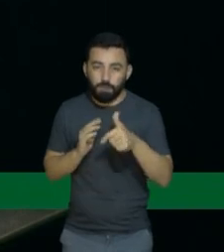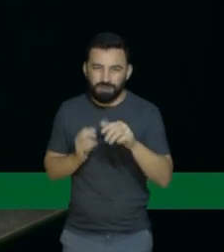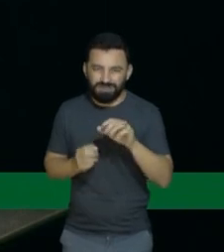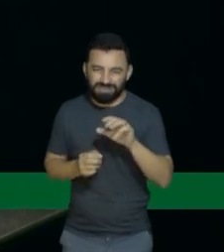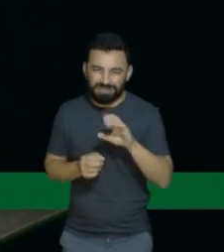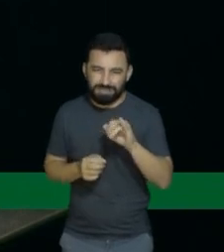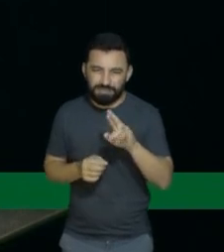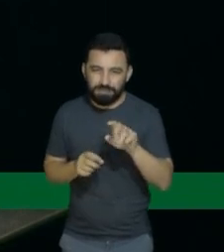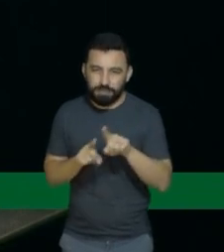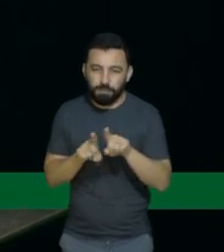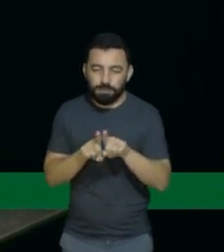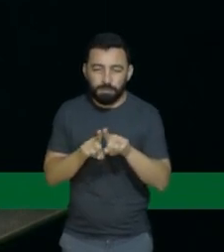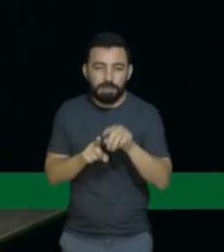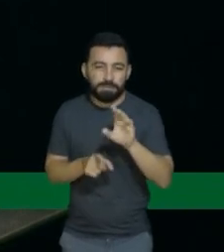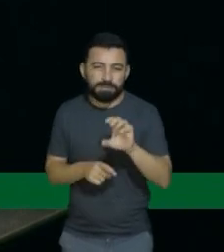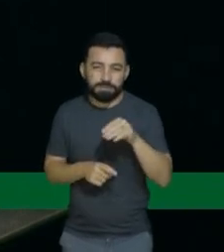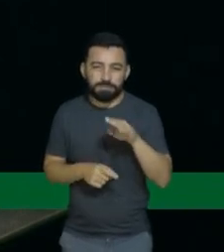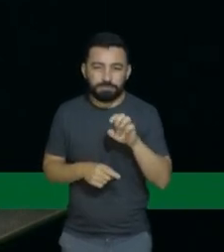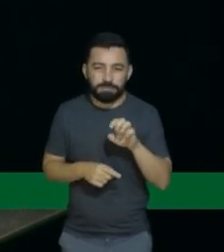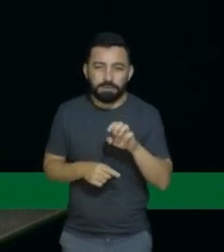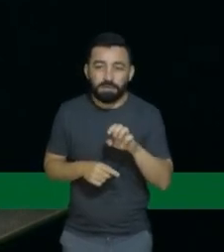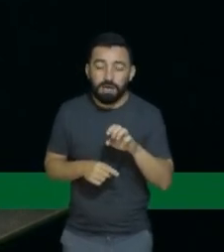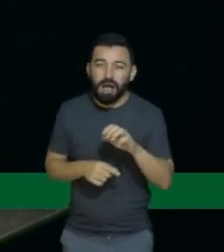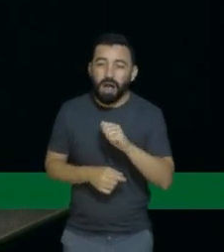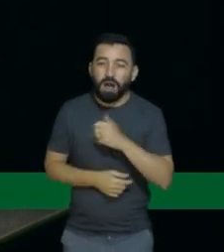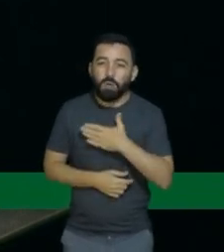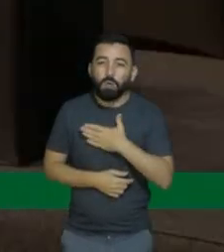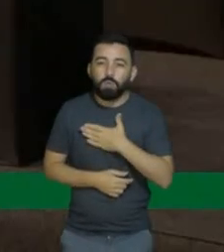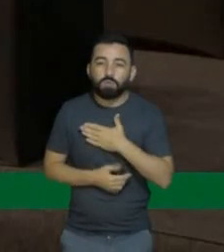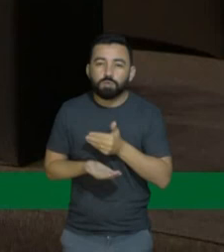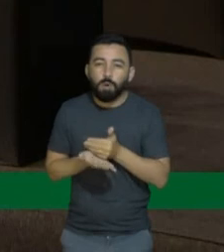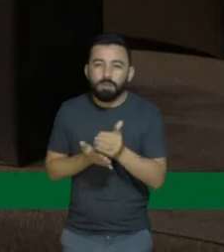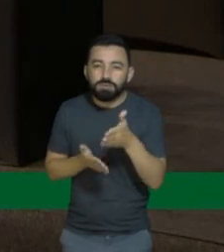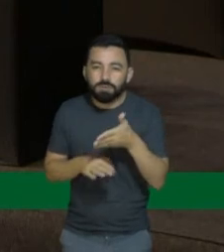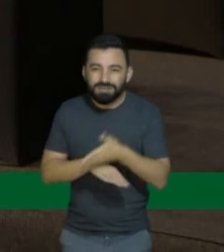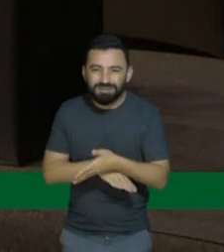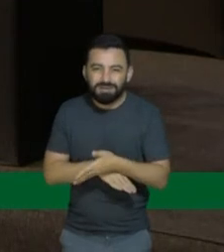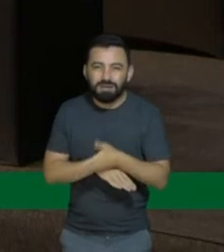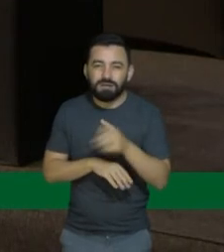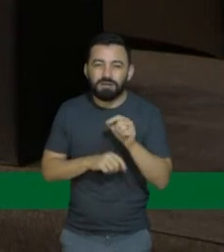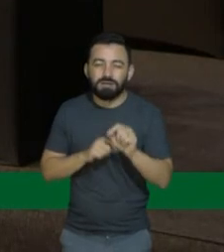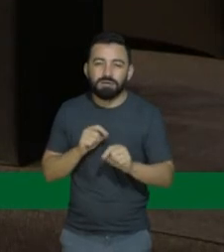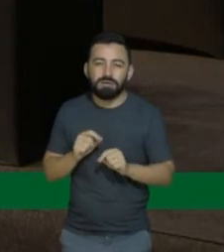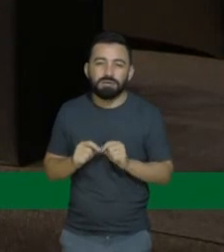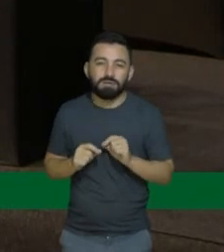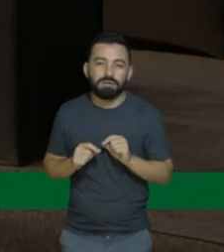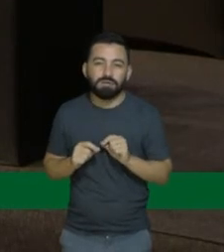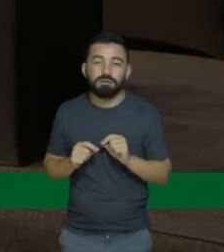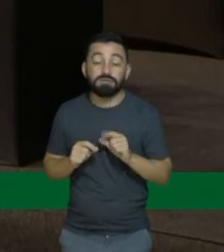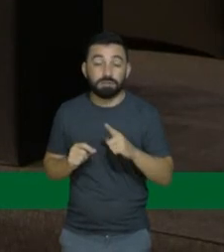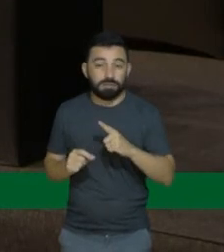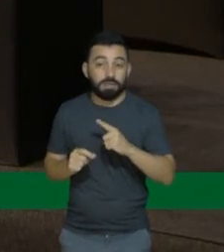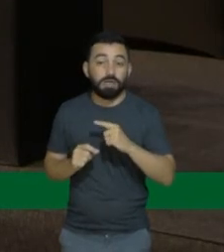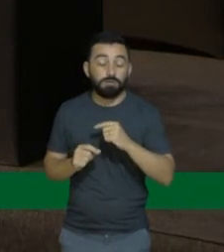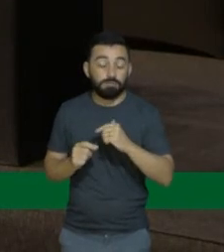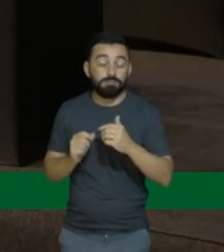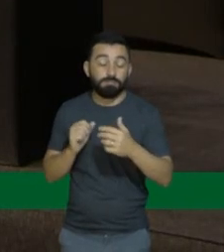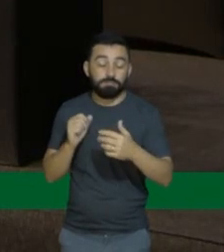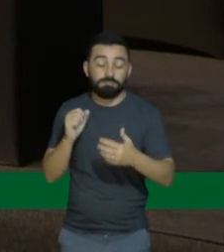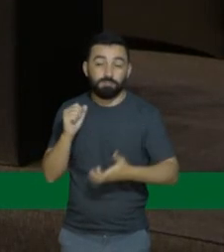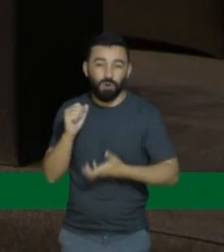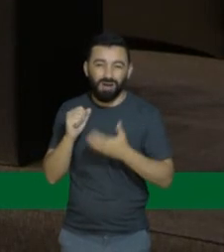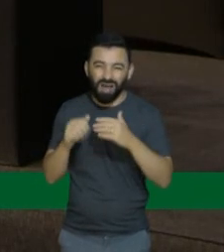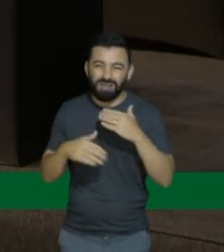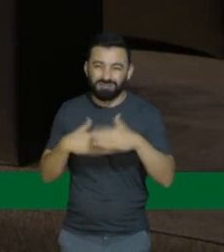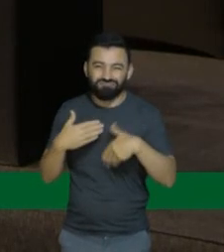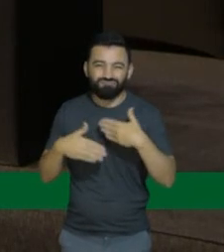pro CB em agosto Nós demos entrada houve um um processo burocrático bastante